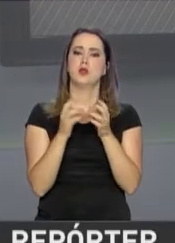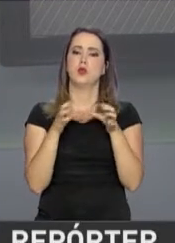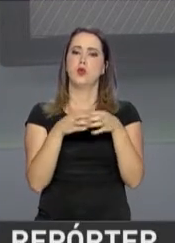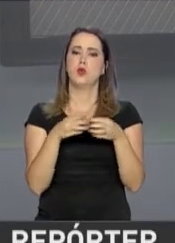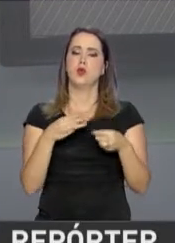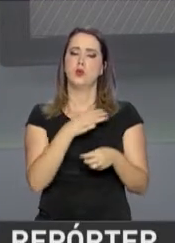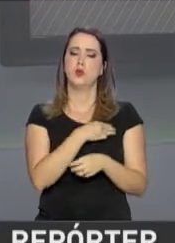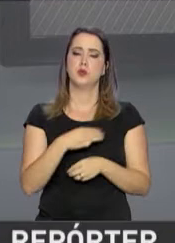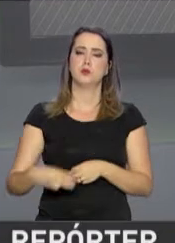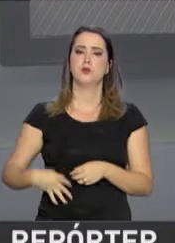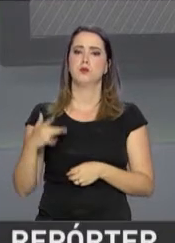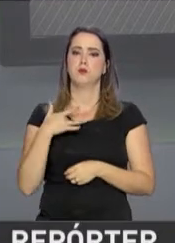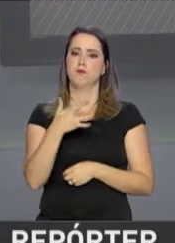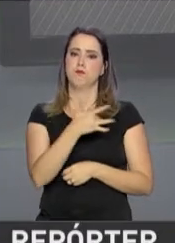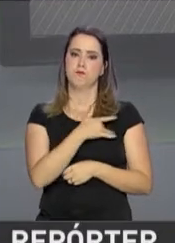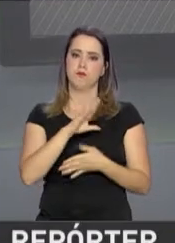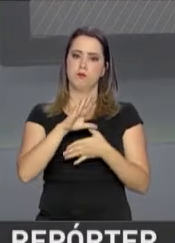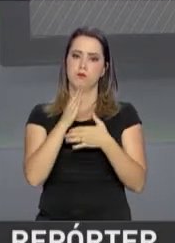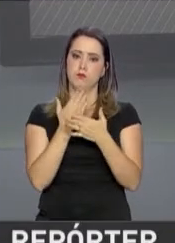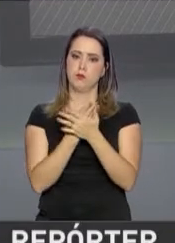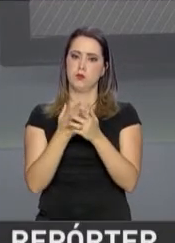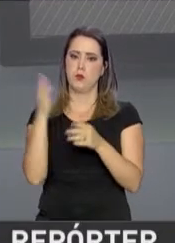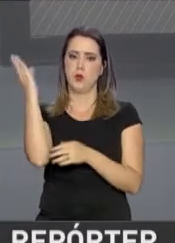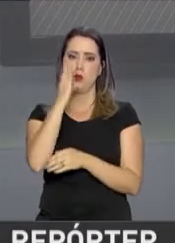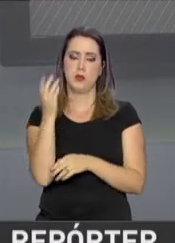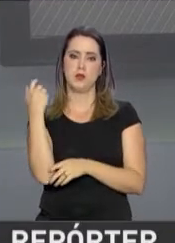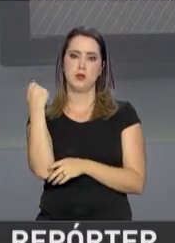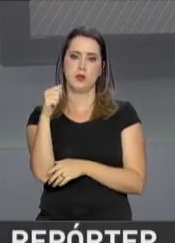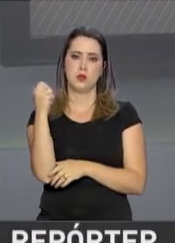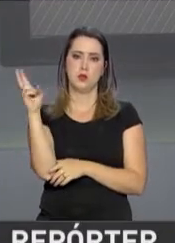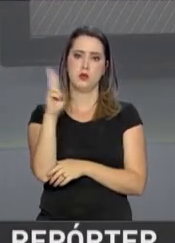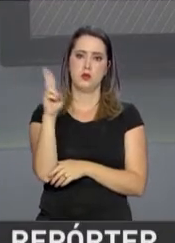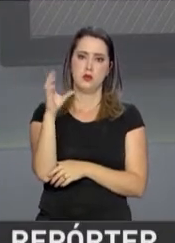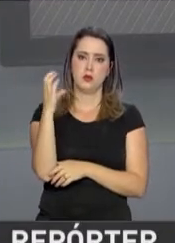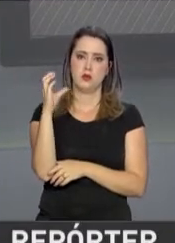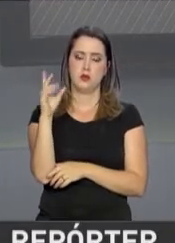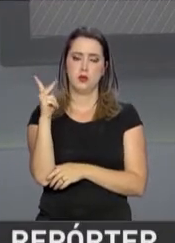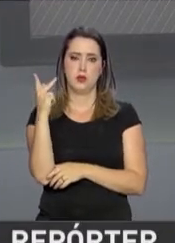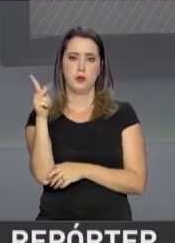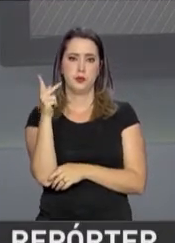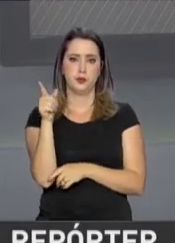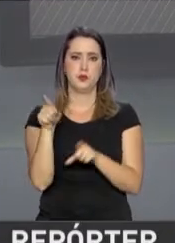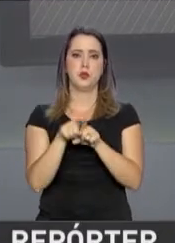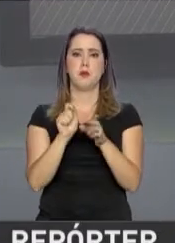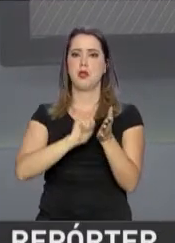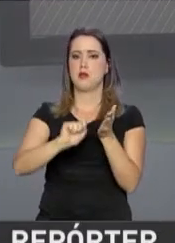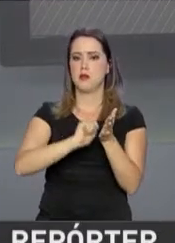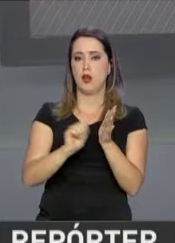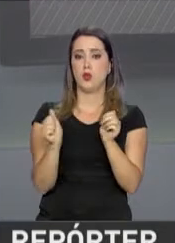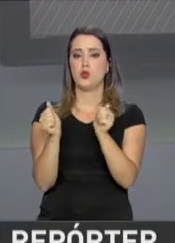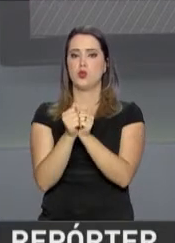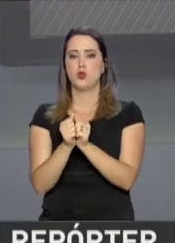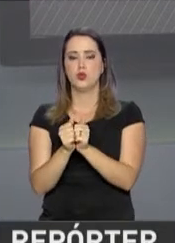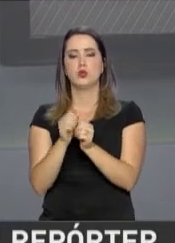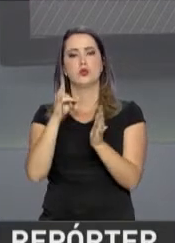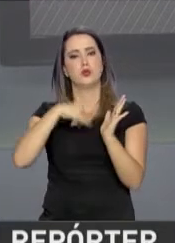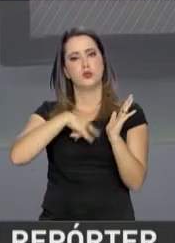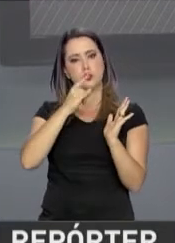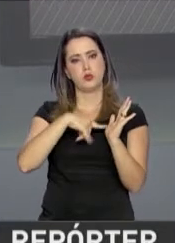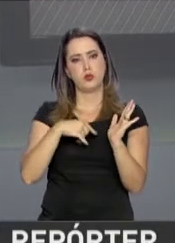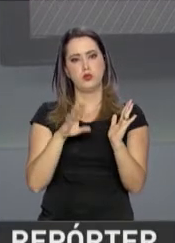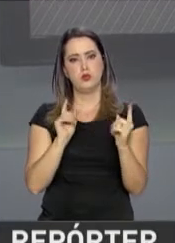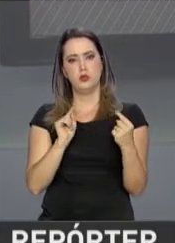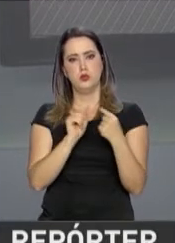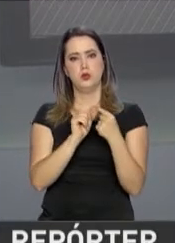dos países do mercosul além do brasil argentina uruguai chile e paraguai também assinaram um documento que prevê mecanismos